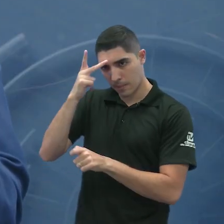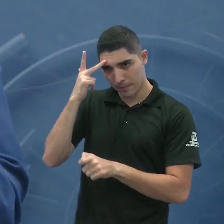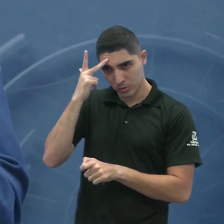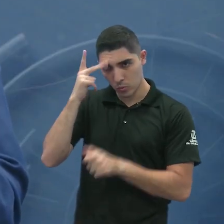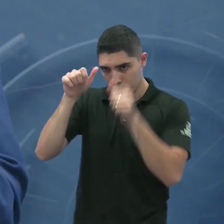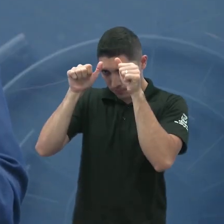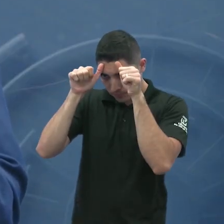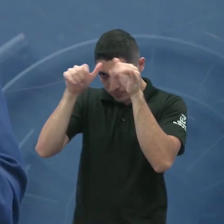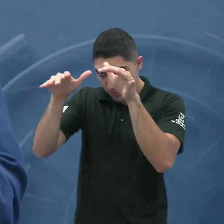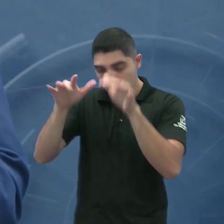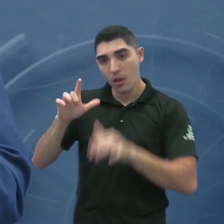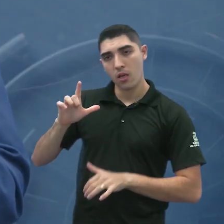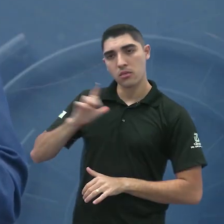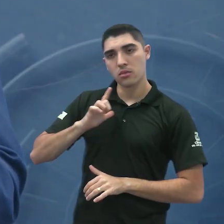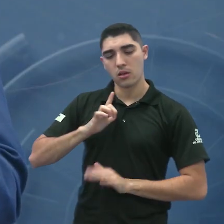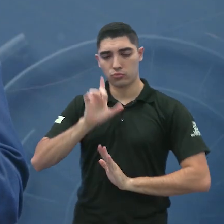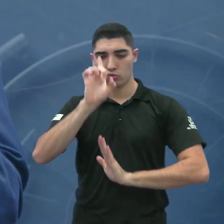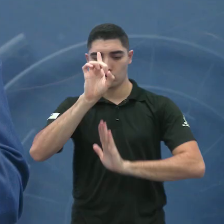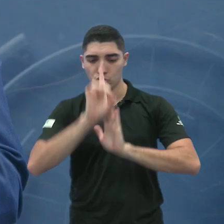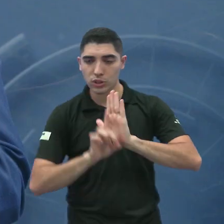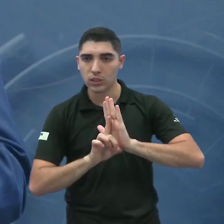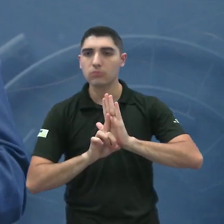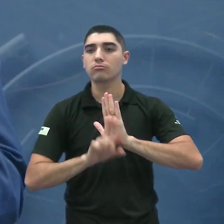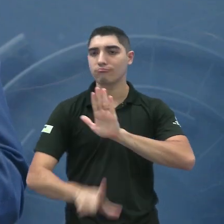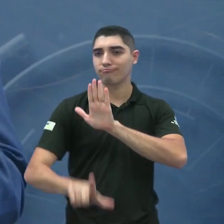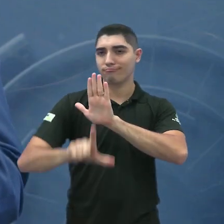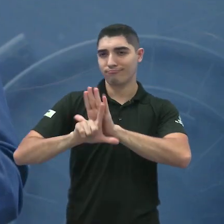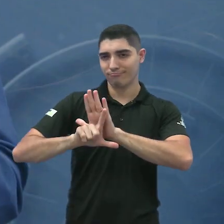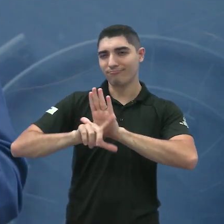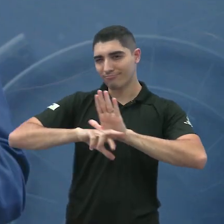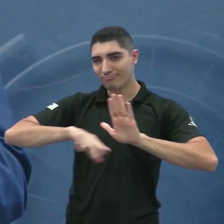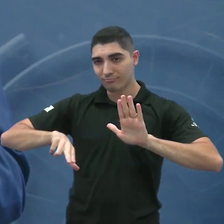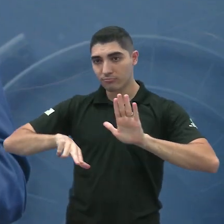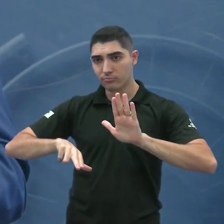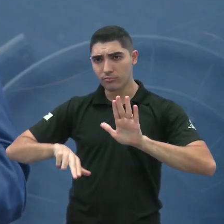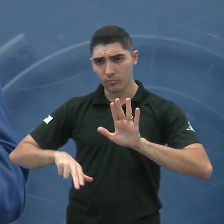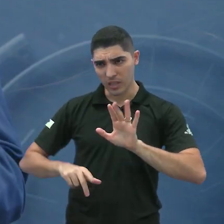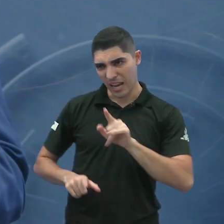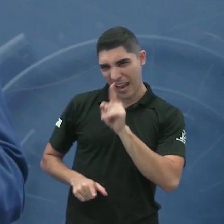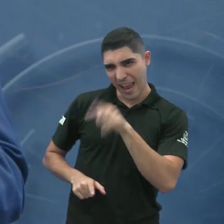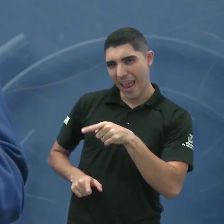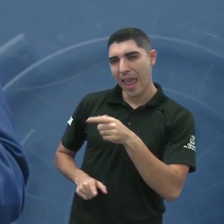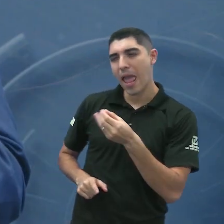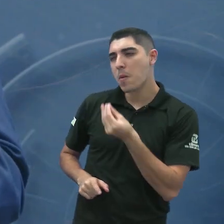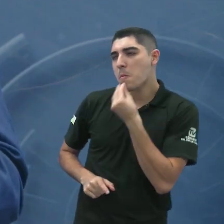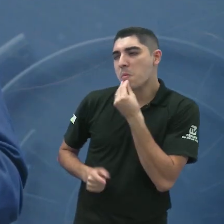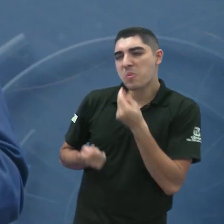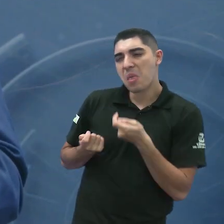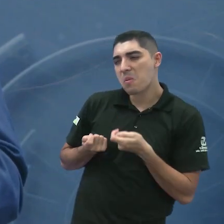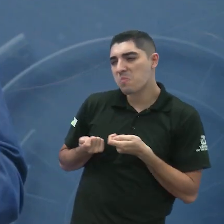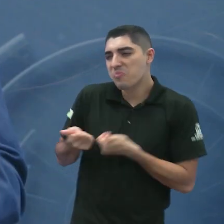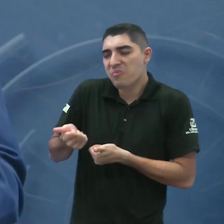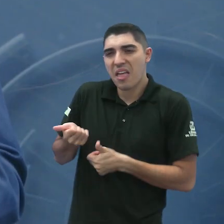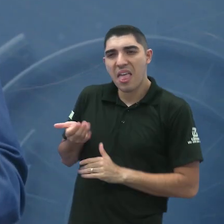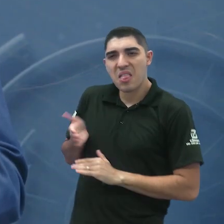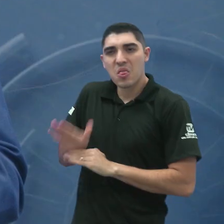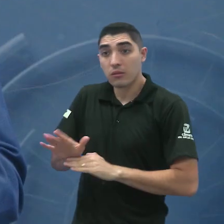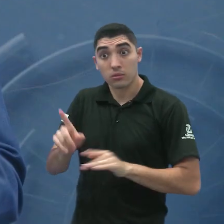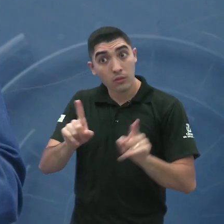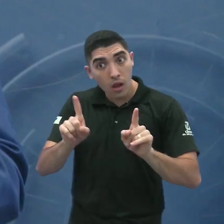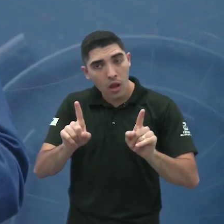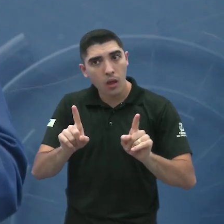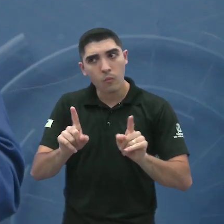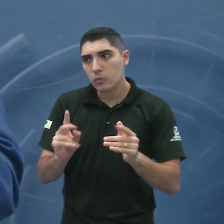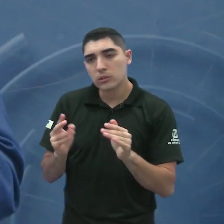TEA, transtorno do espectro autista, não são privilégios, né? São uma forma de garantir